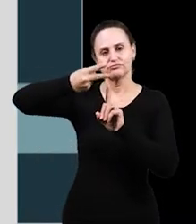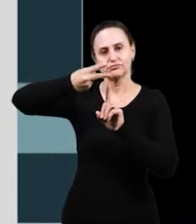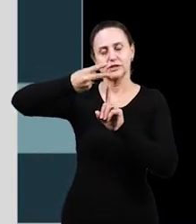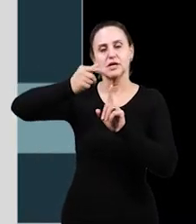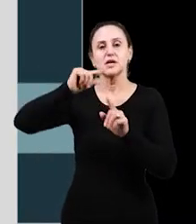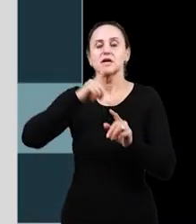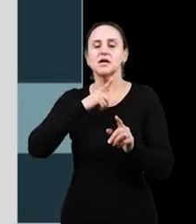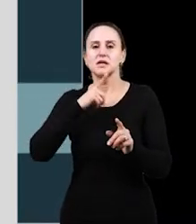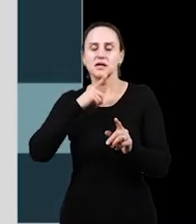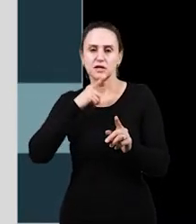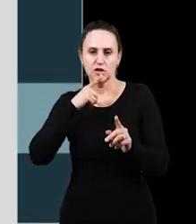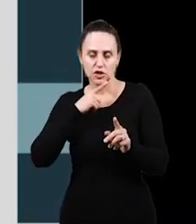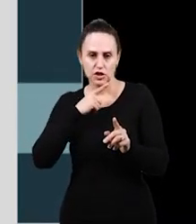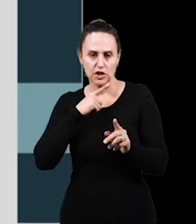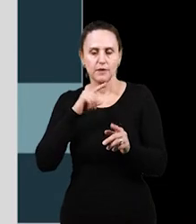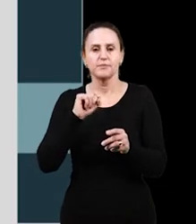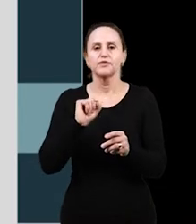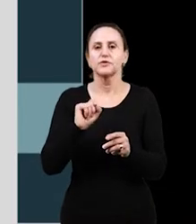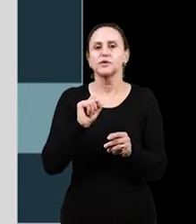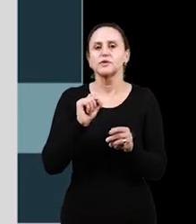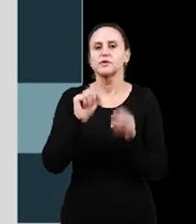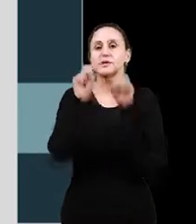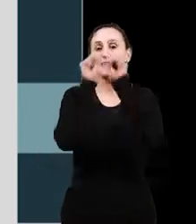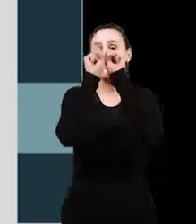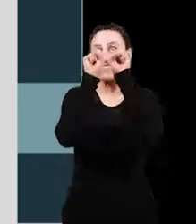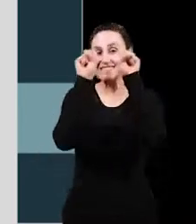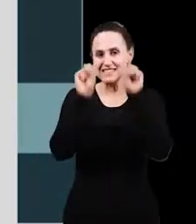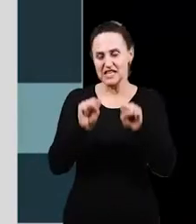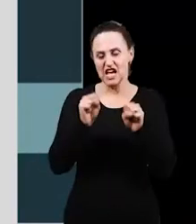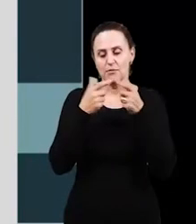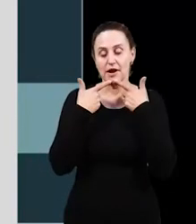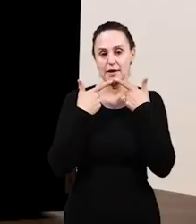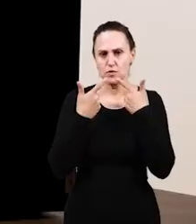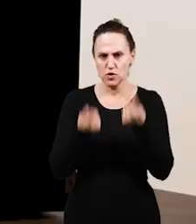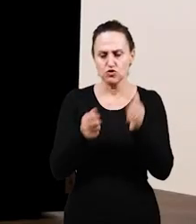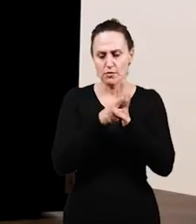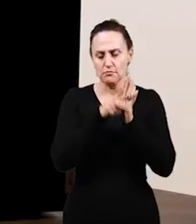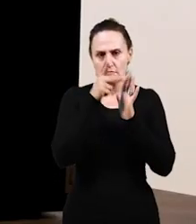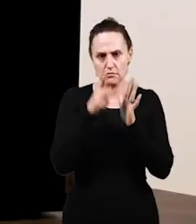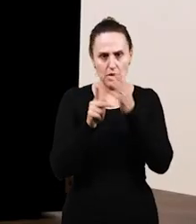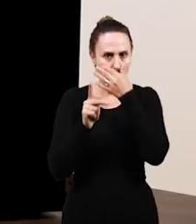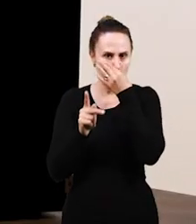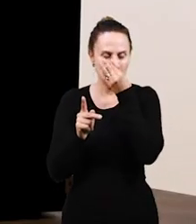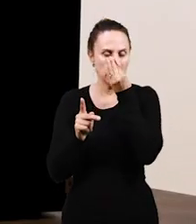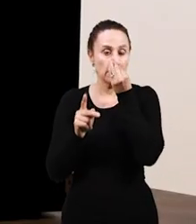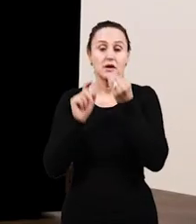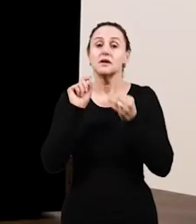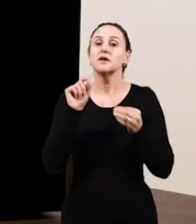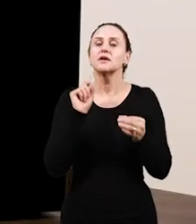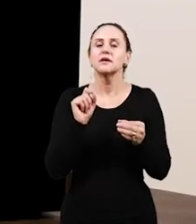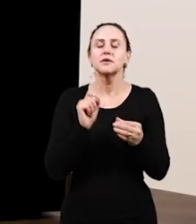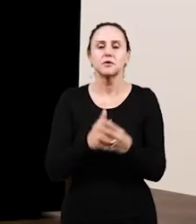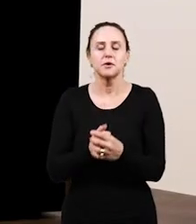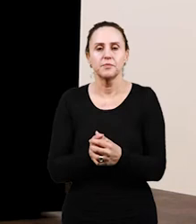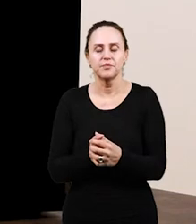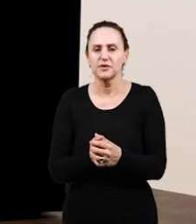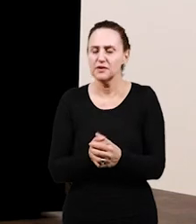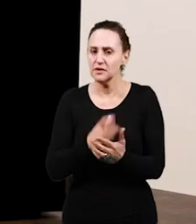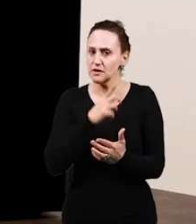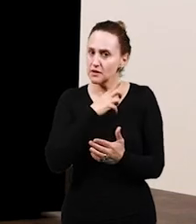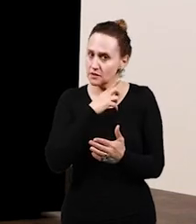a homogeneidade do sistema linguístico então é como como eu tava dizendo para vocês né